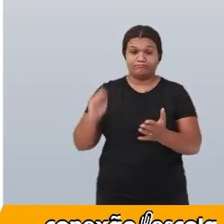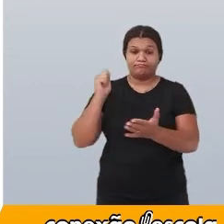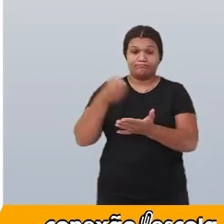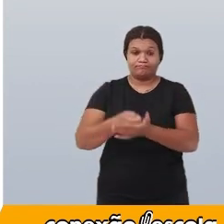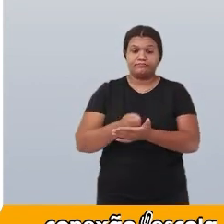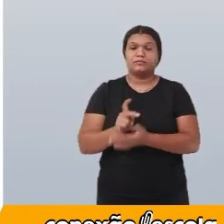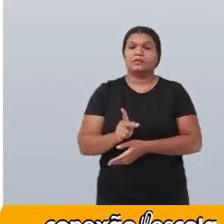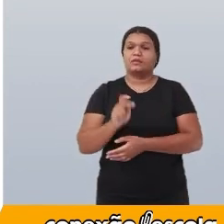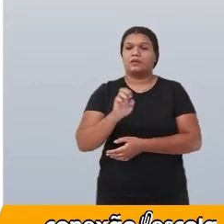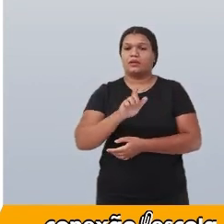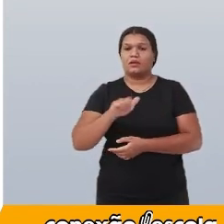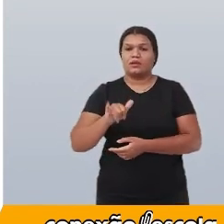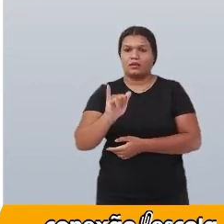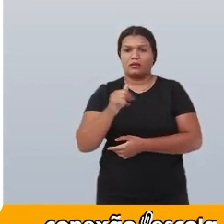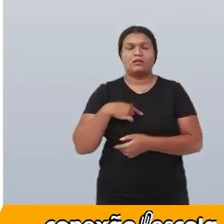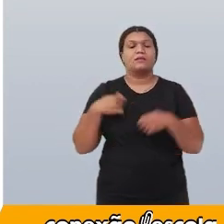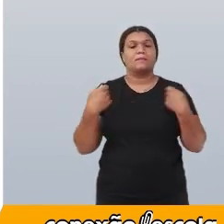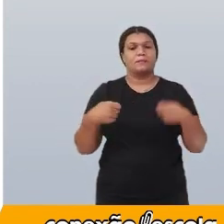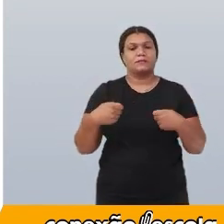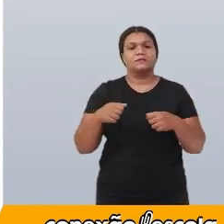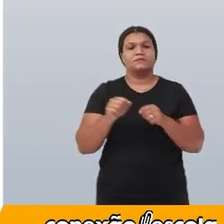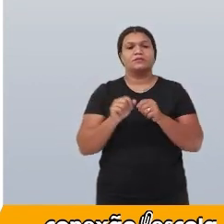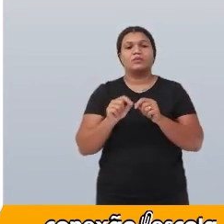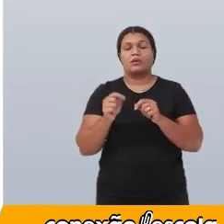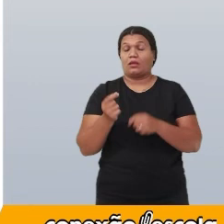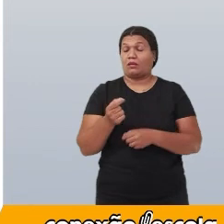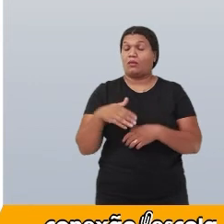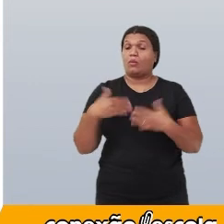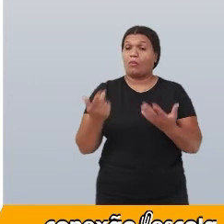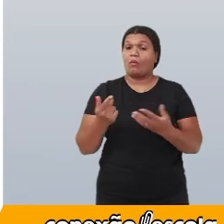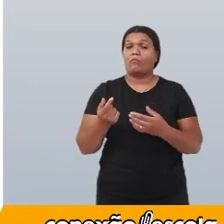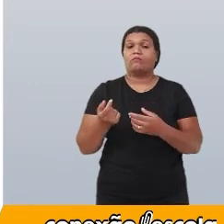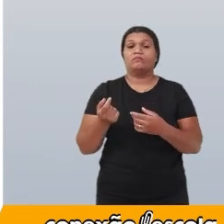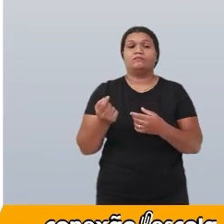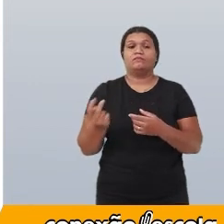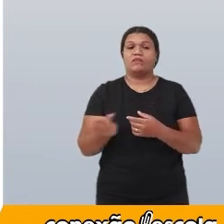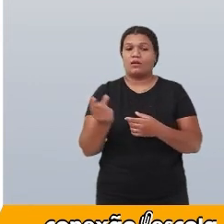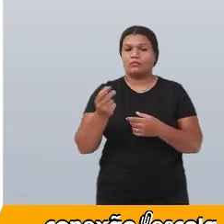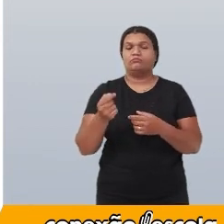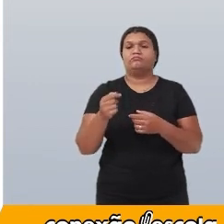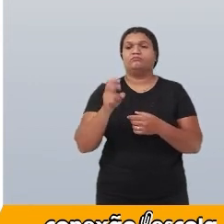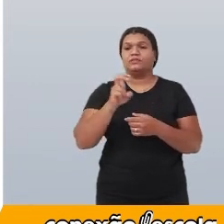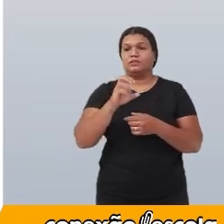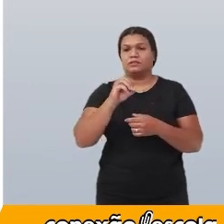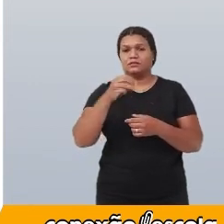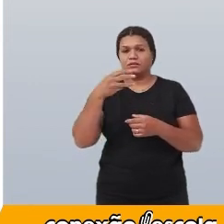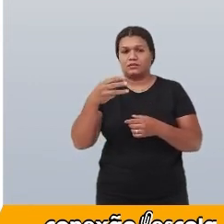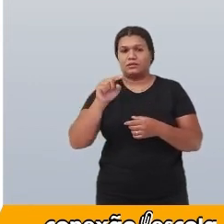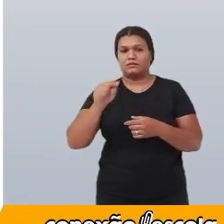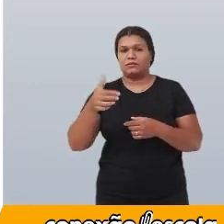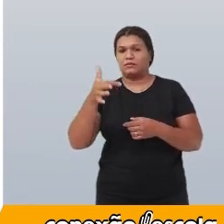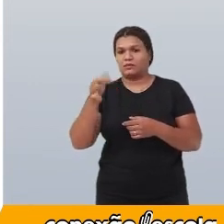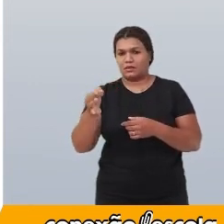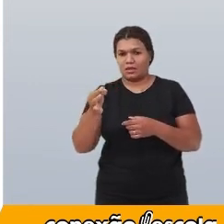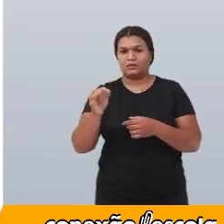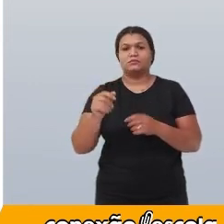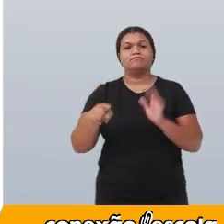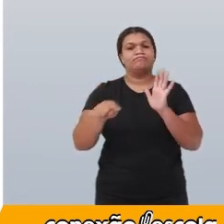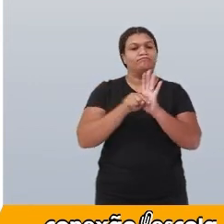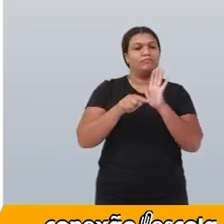pago por Kelly, eu só preciso pegar o valor total que Natália pagou